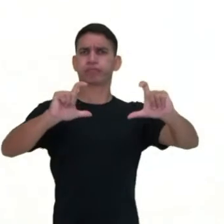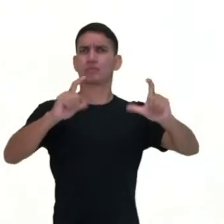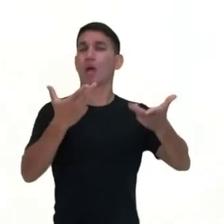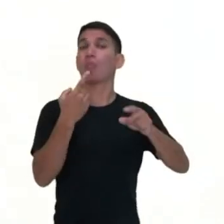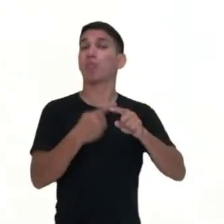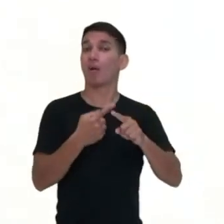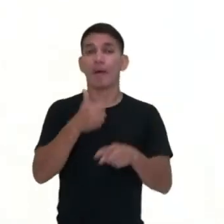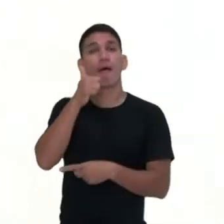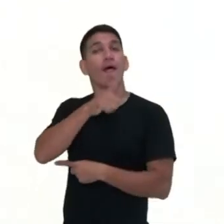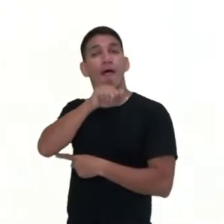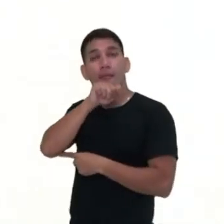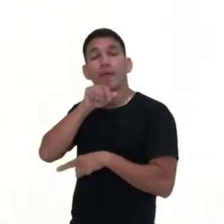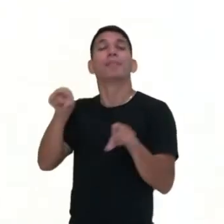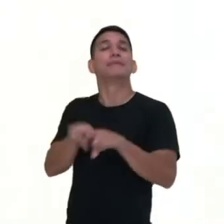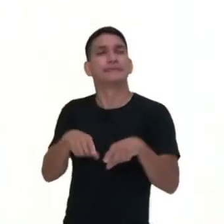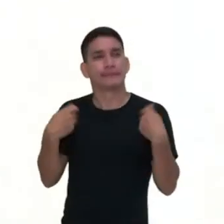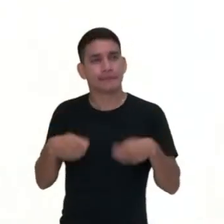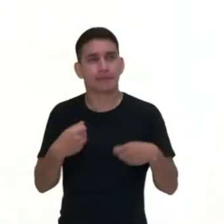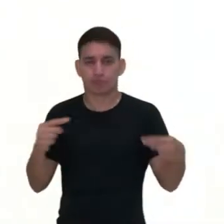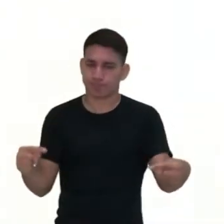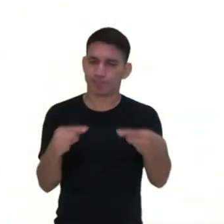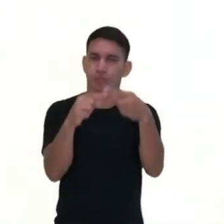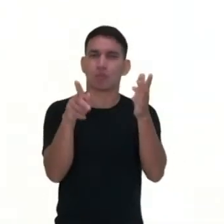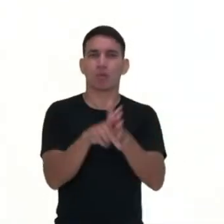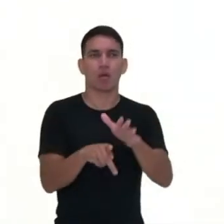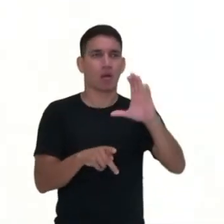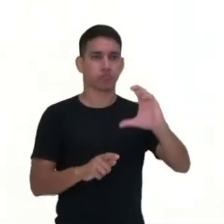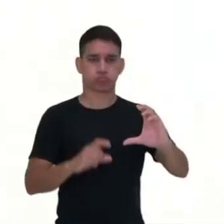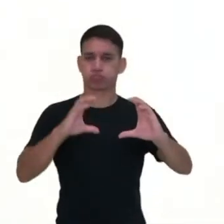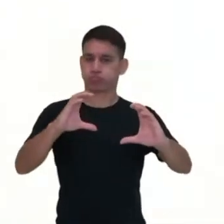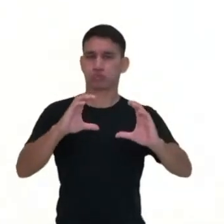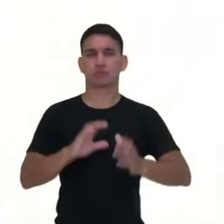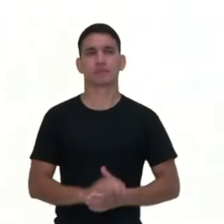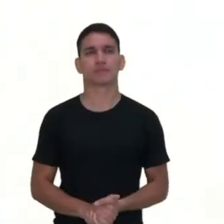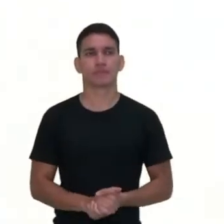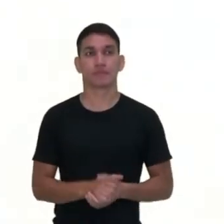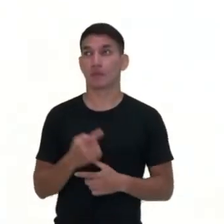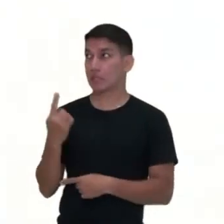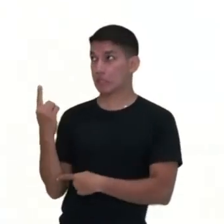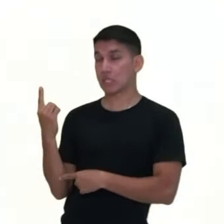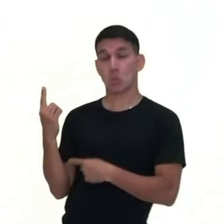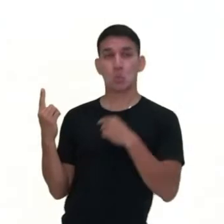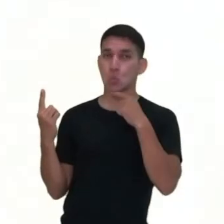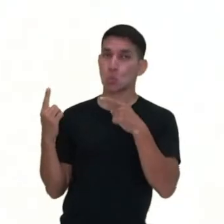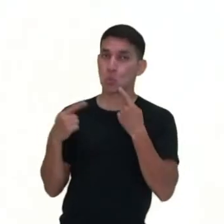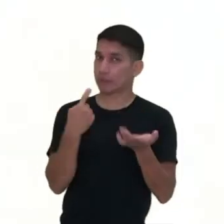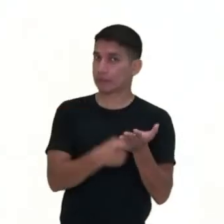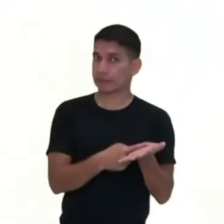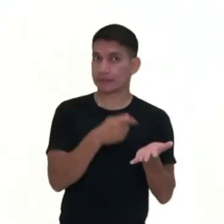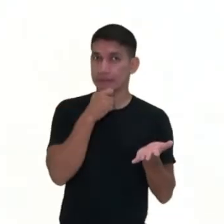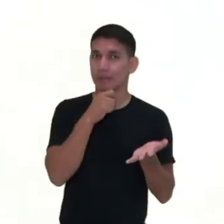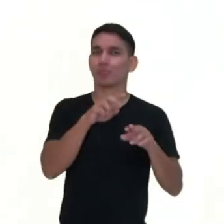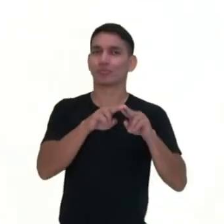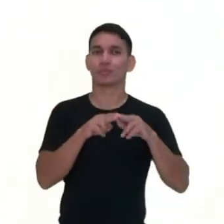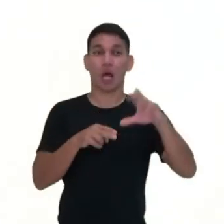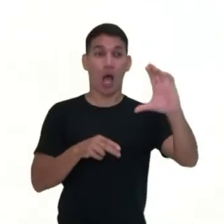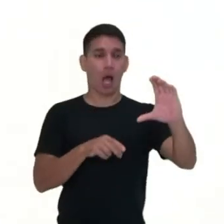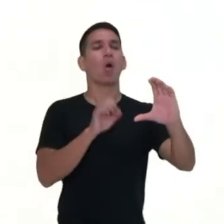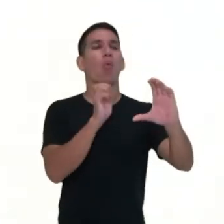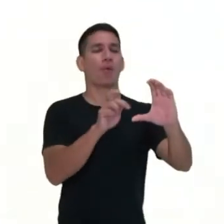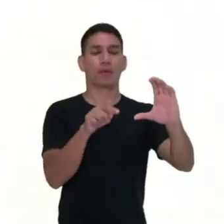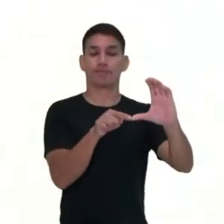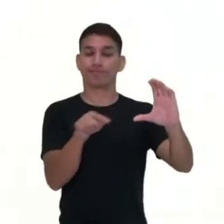A maiúsculo para que pudesse combinar a maiúsculo aqui. Esse eu não tenho como determinar, então eu coloco um tracinho do lado,